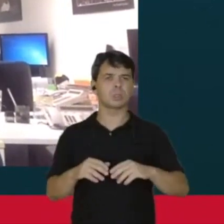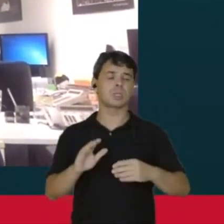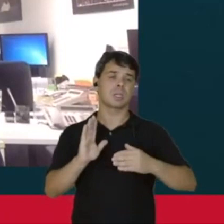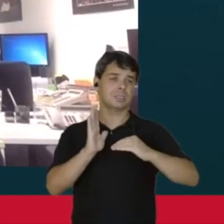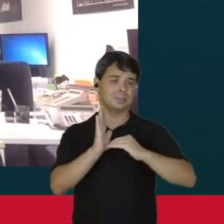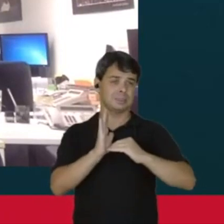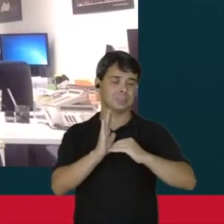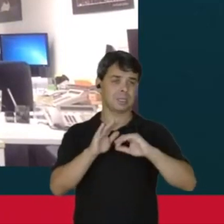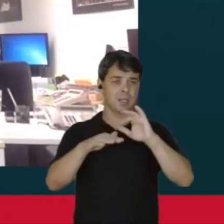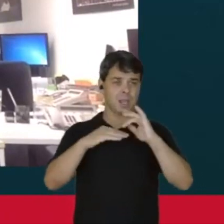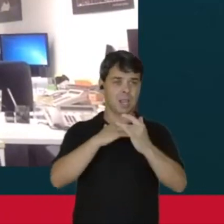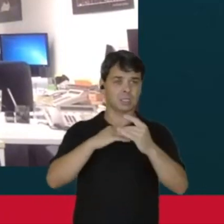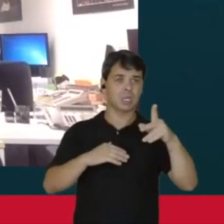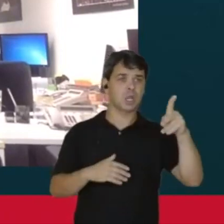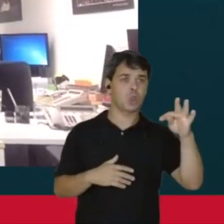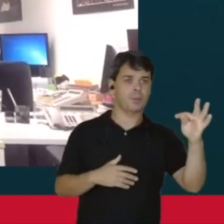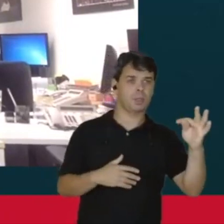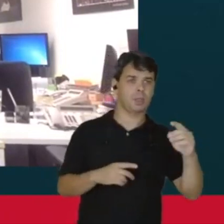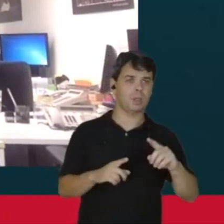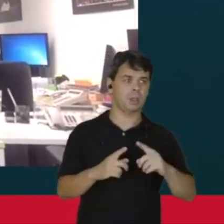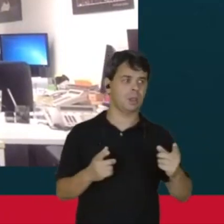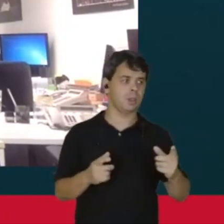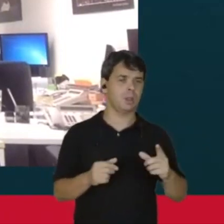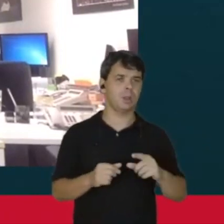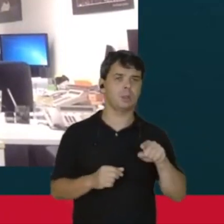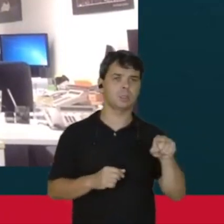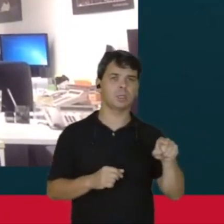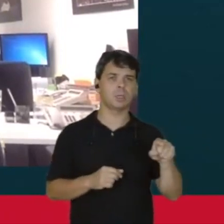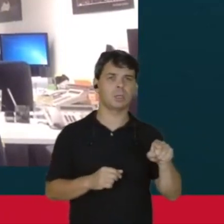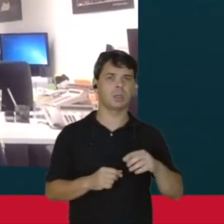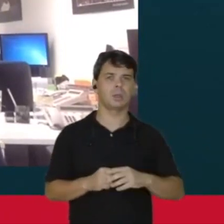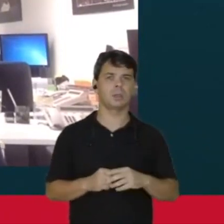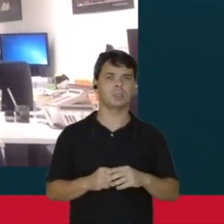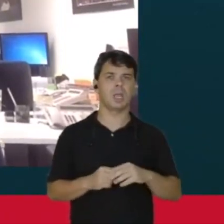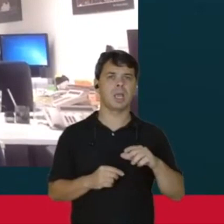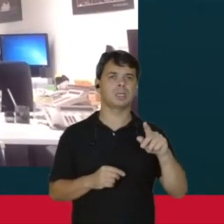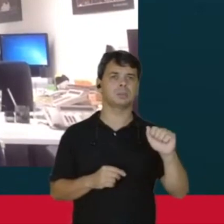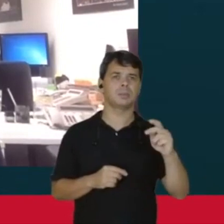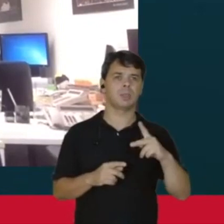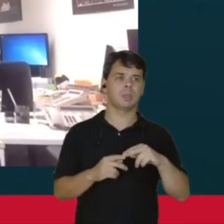PT, que tem a ver com aquela história de que a CPI teria